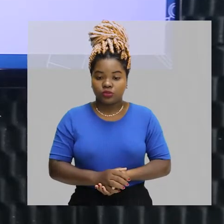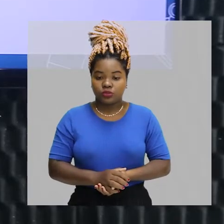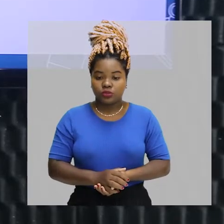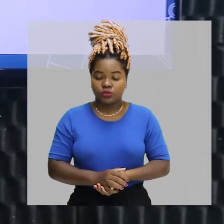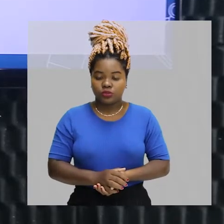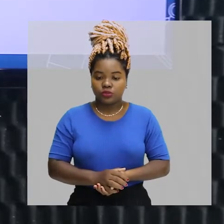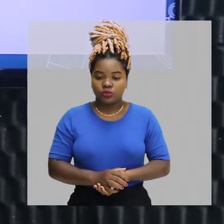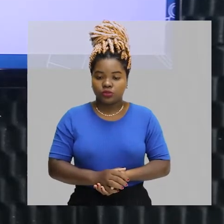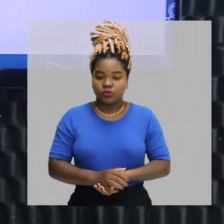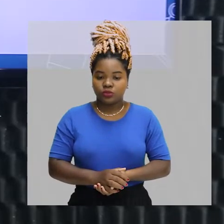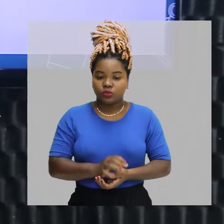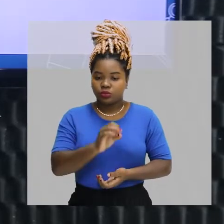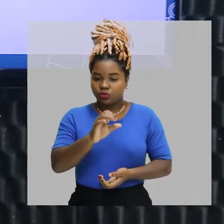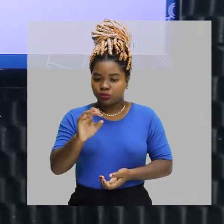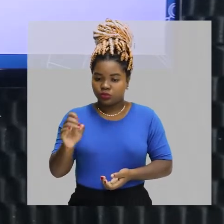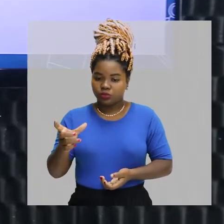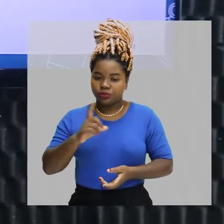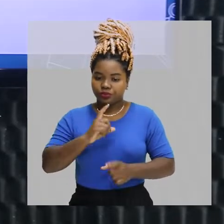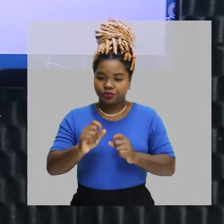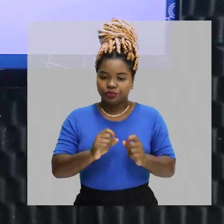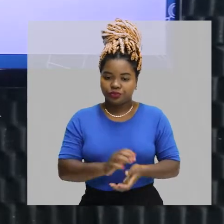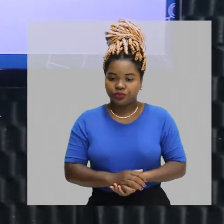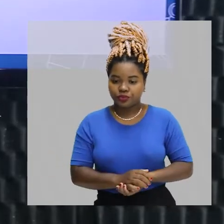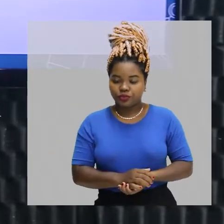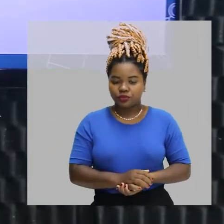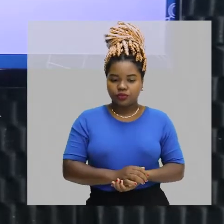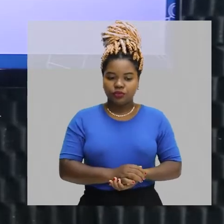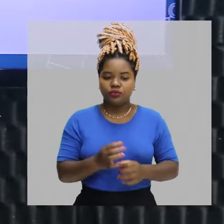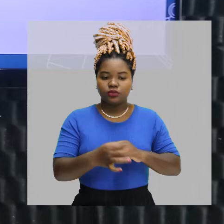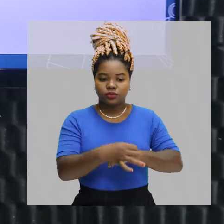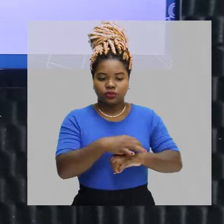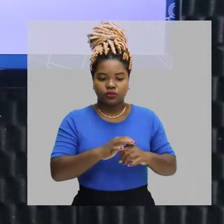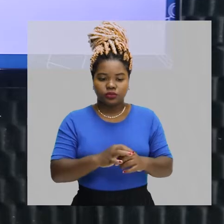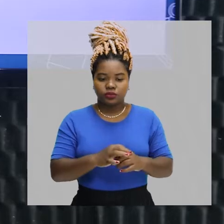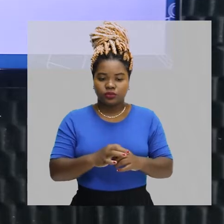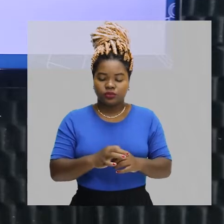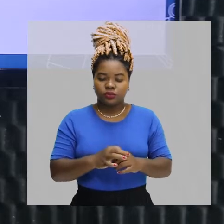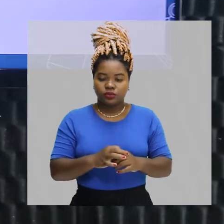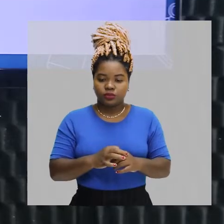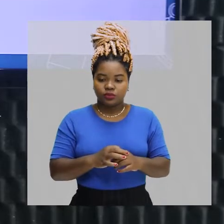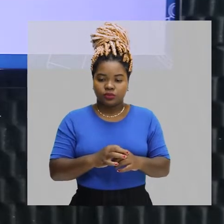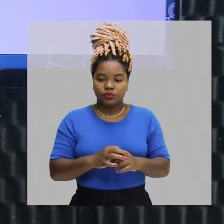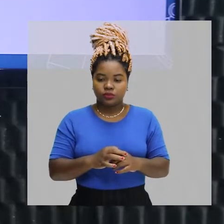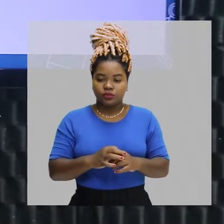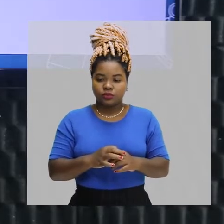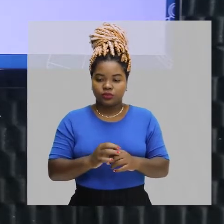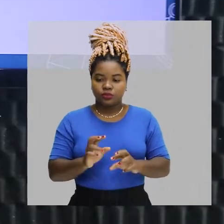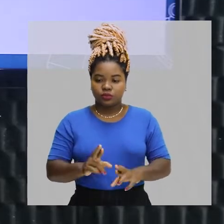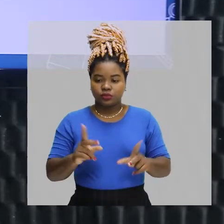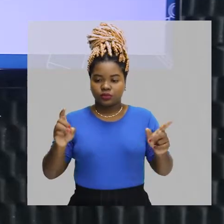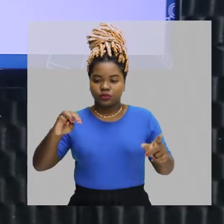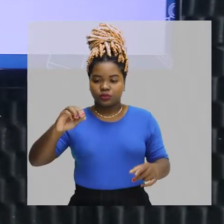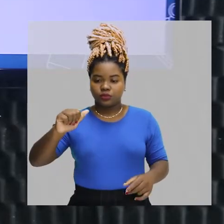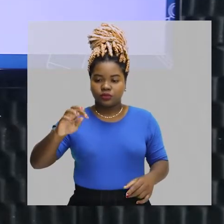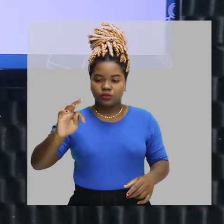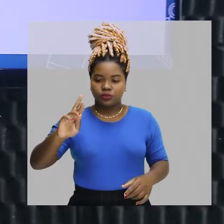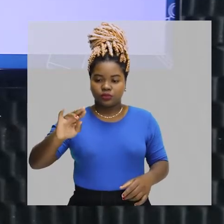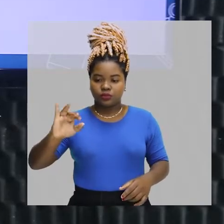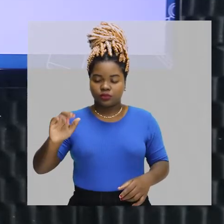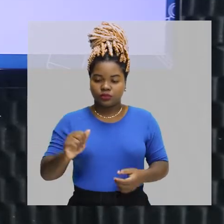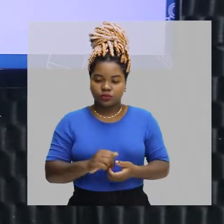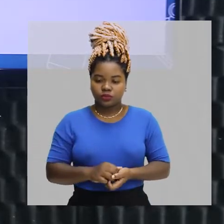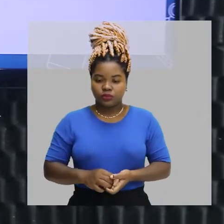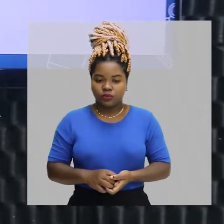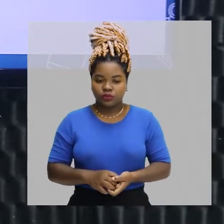para cada uma delas há, né, uma partícula de antimatéria, certo? Aqui nós temos a matéria e a antimatéria